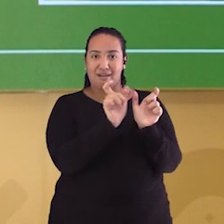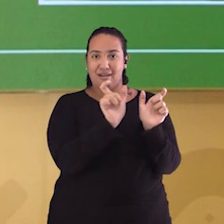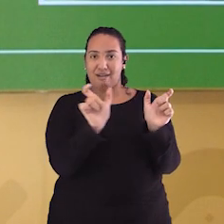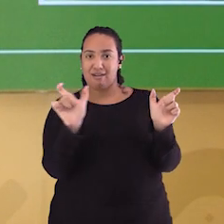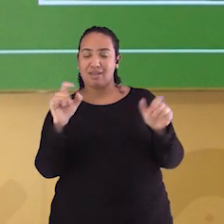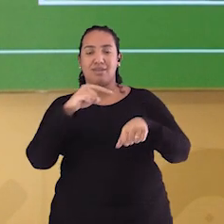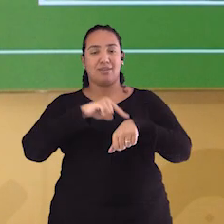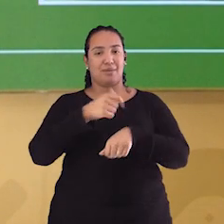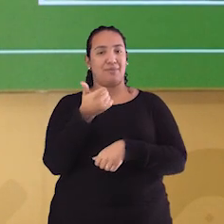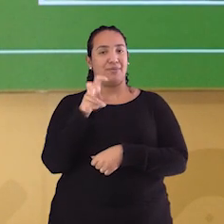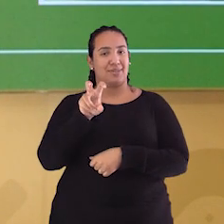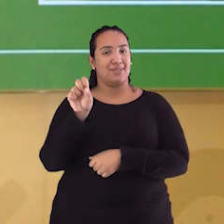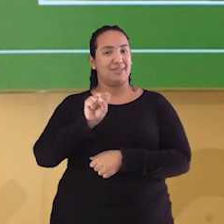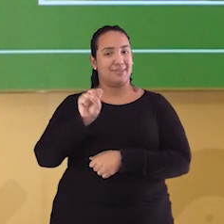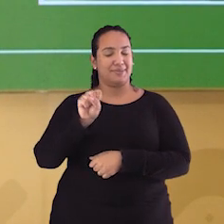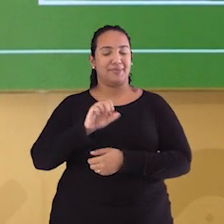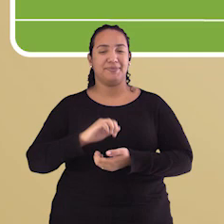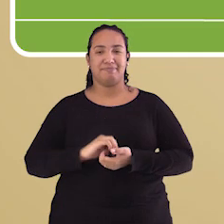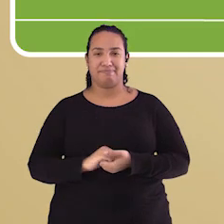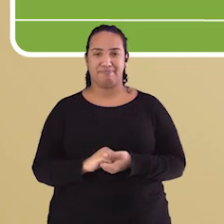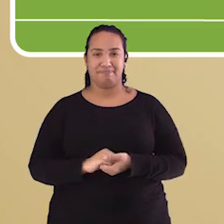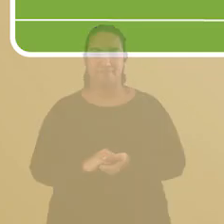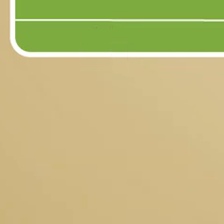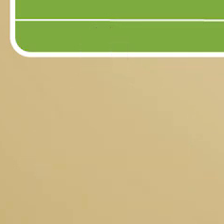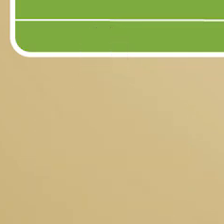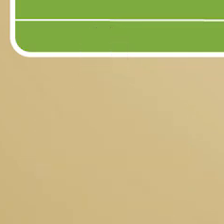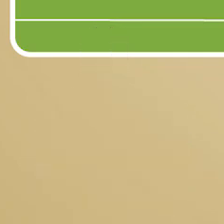Eu vou te dar 15 segundos.